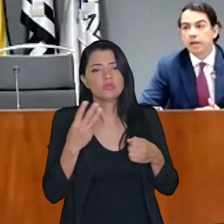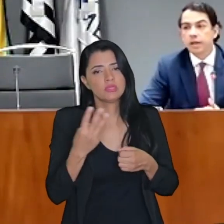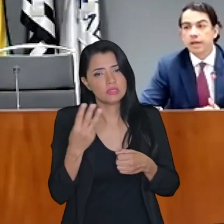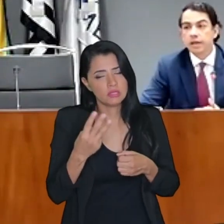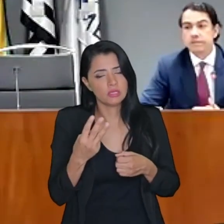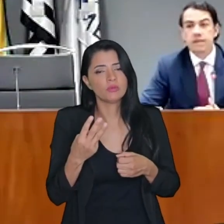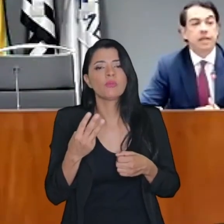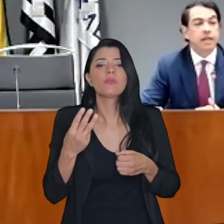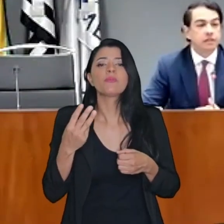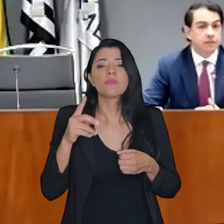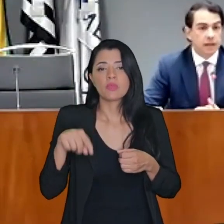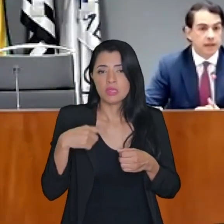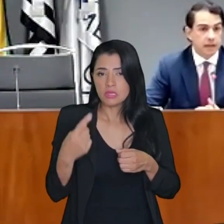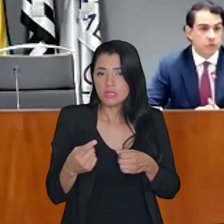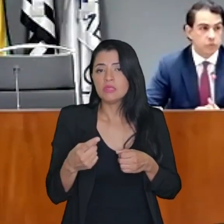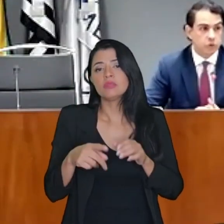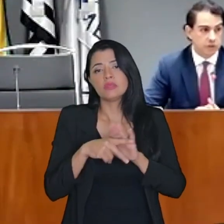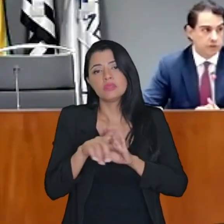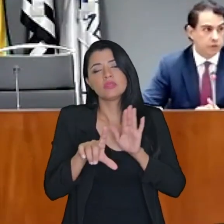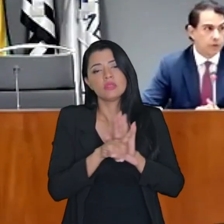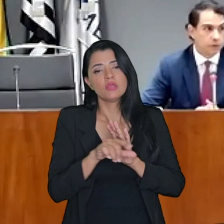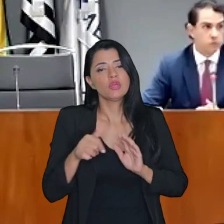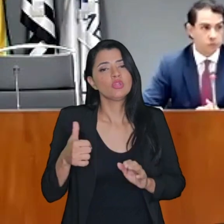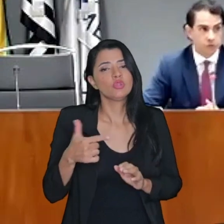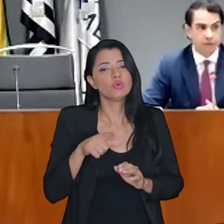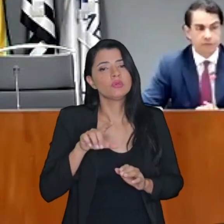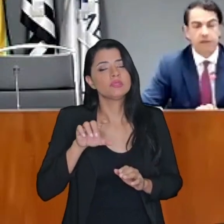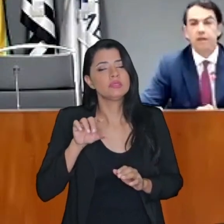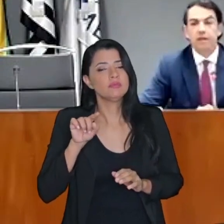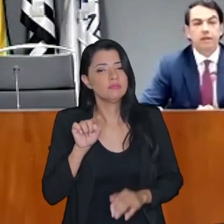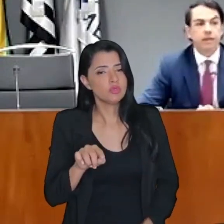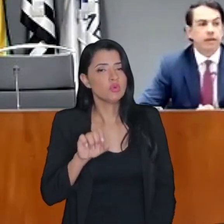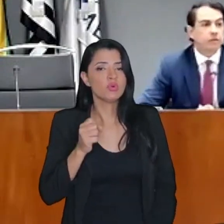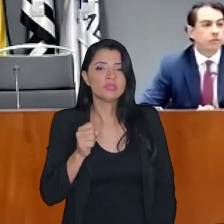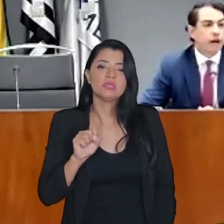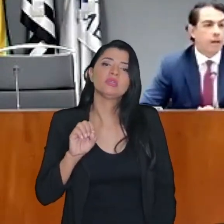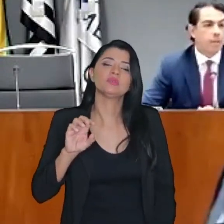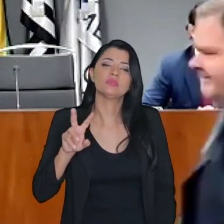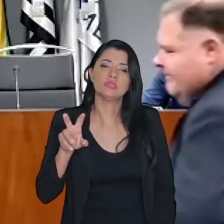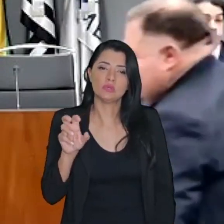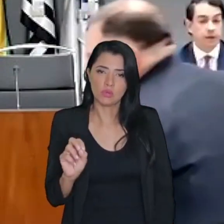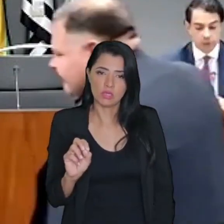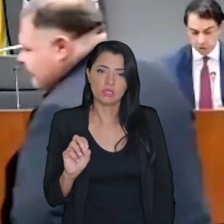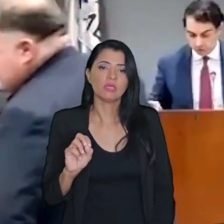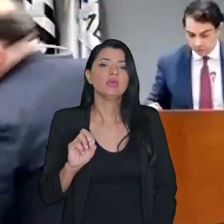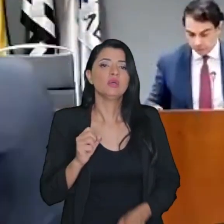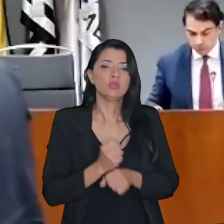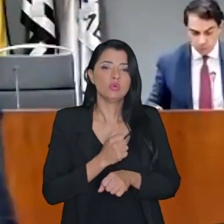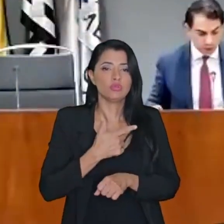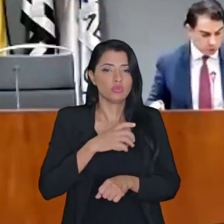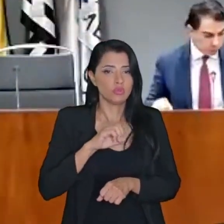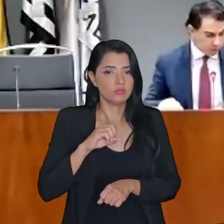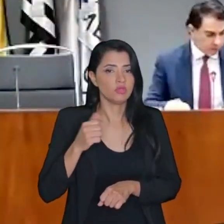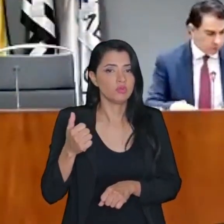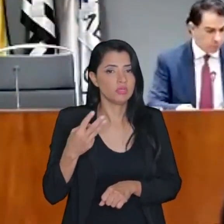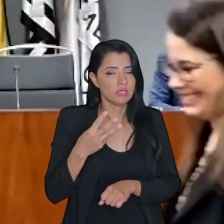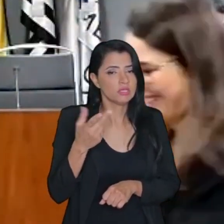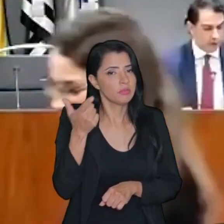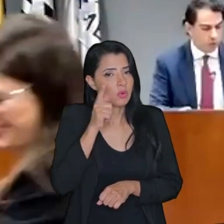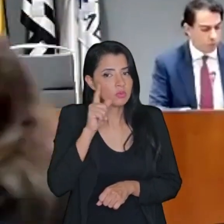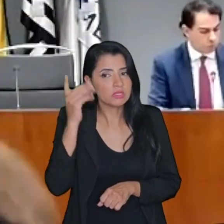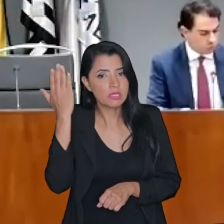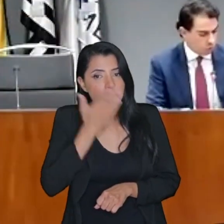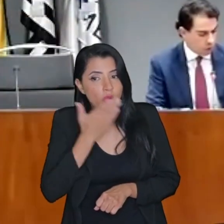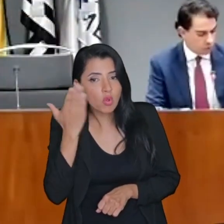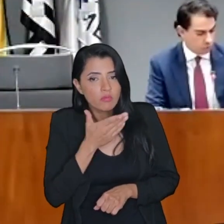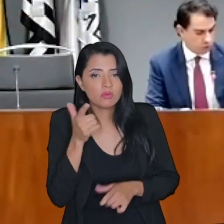3º e seguintes da Lei 12.850 de 2013. Dentro da perspectiva dos meios de obtenção de prova,